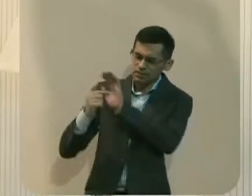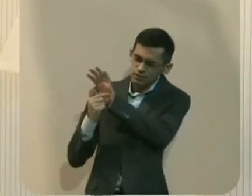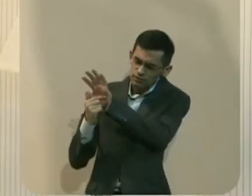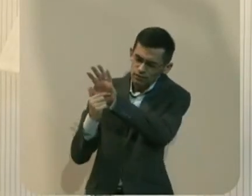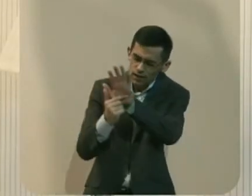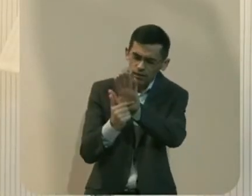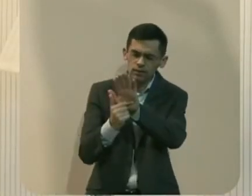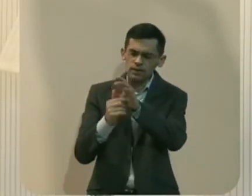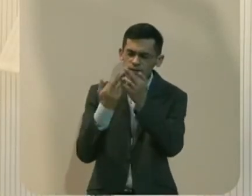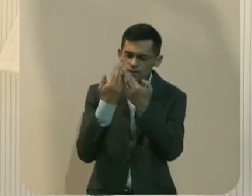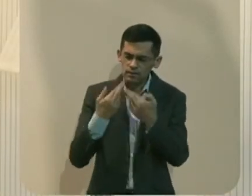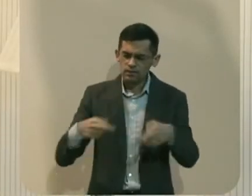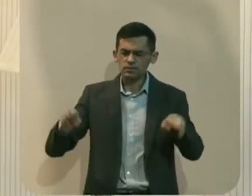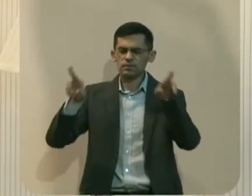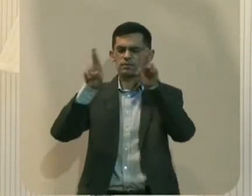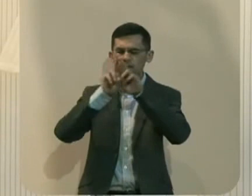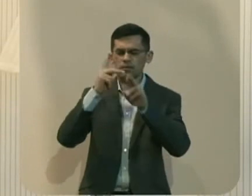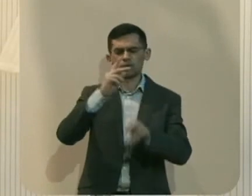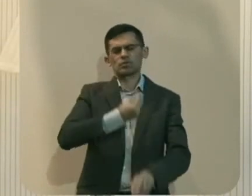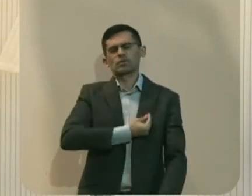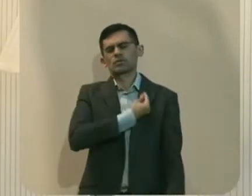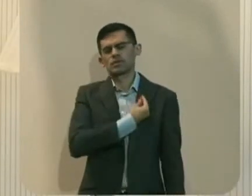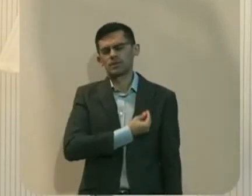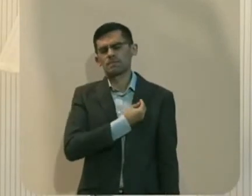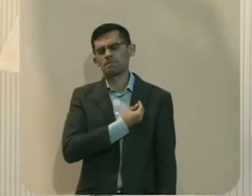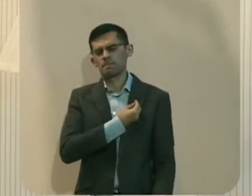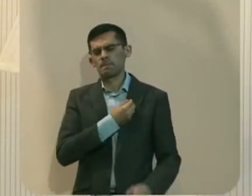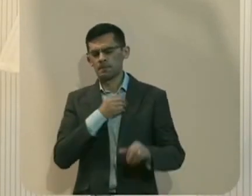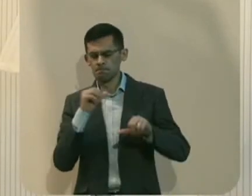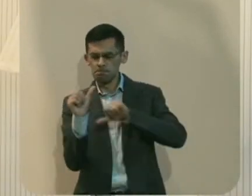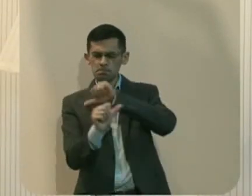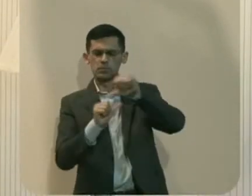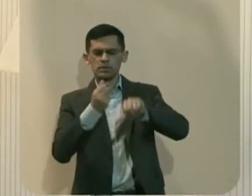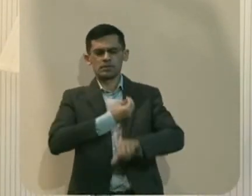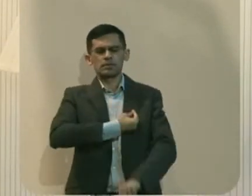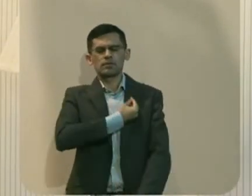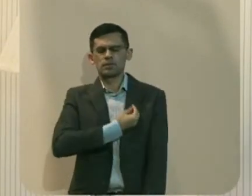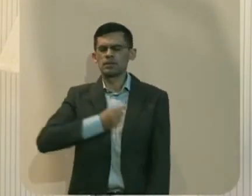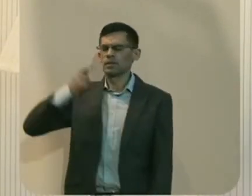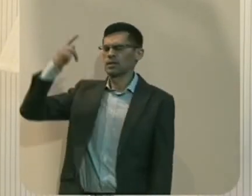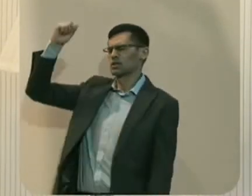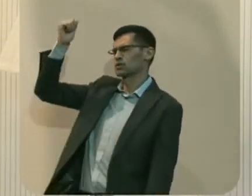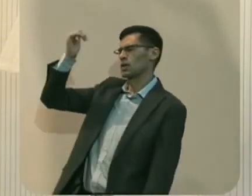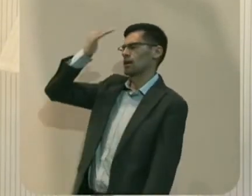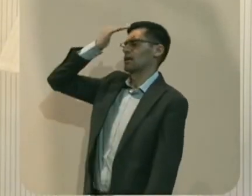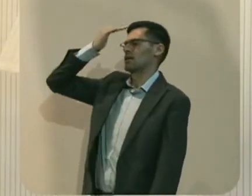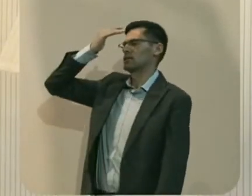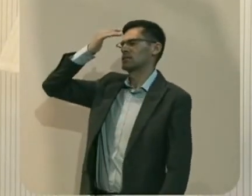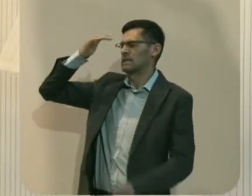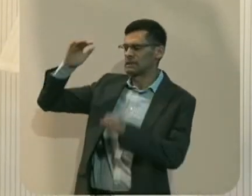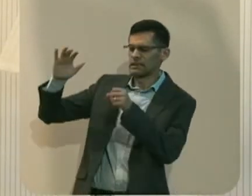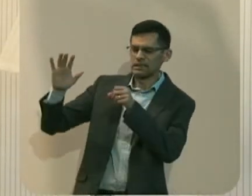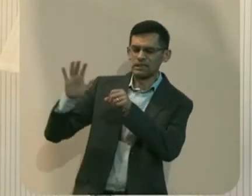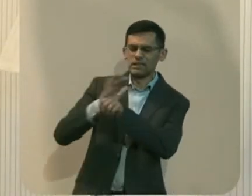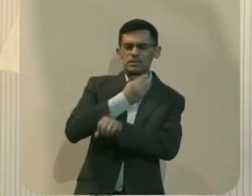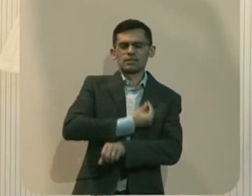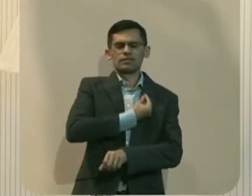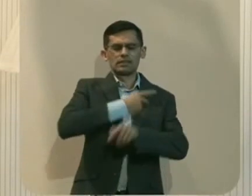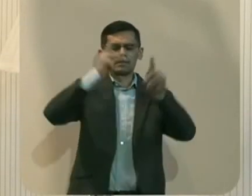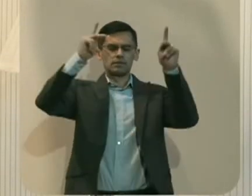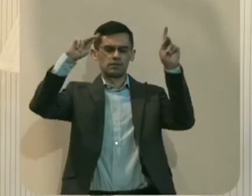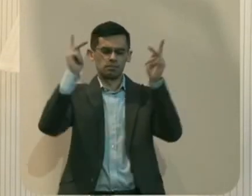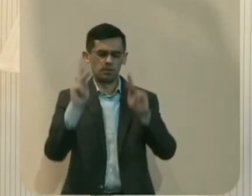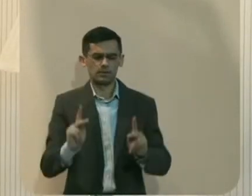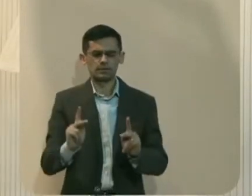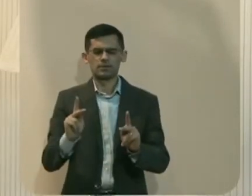revele em restauração, reconstrução, que essa graça se revele na paz do Teu Espírito,